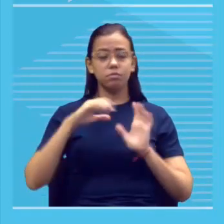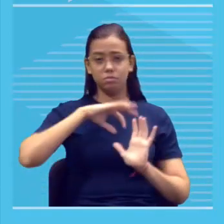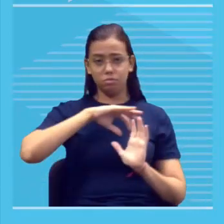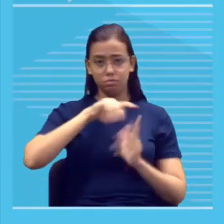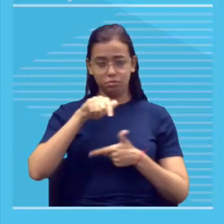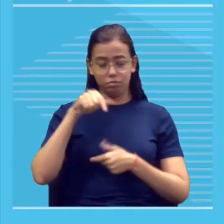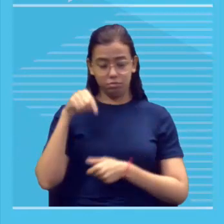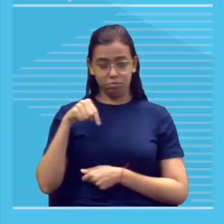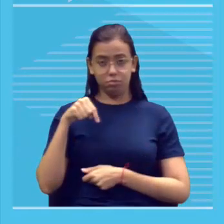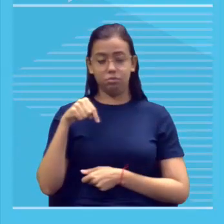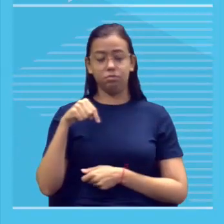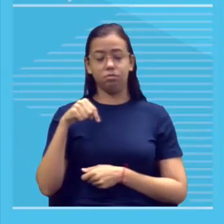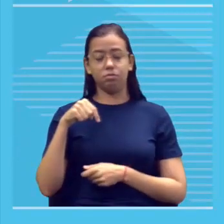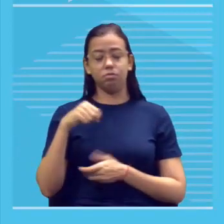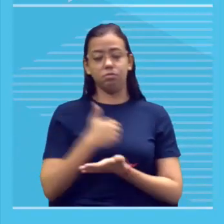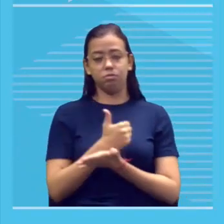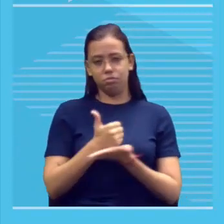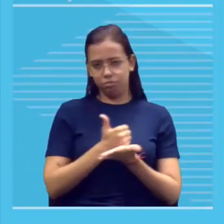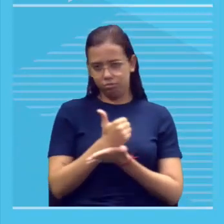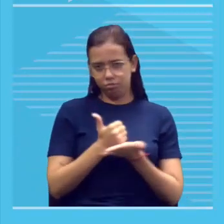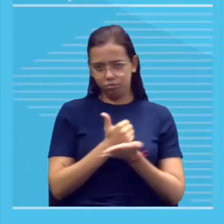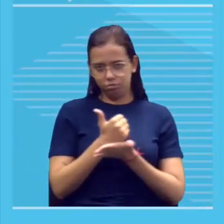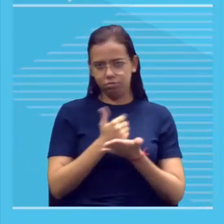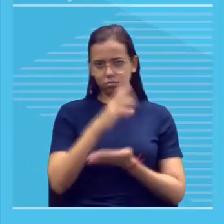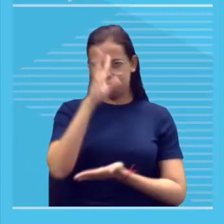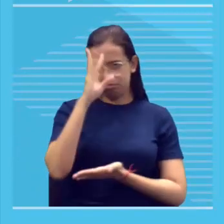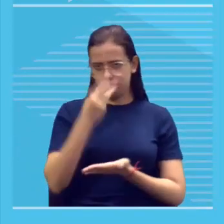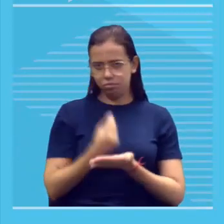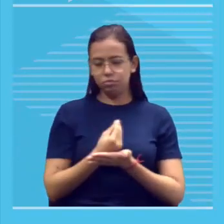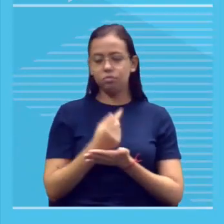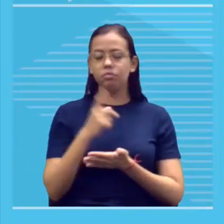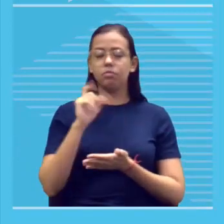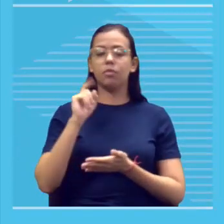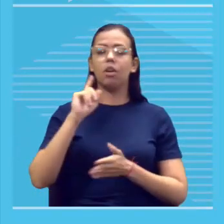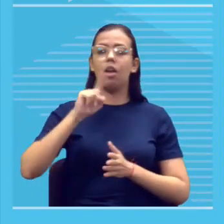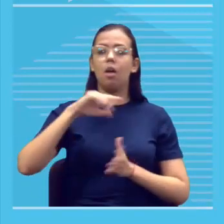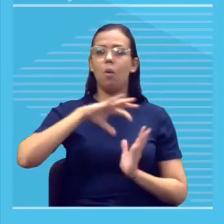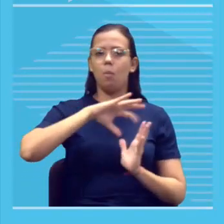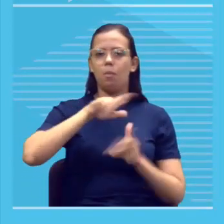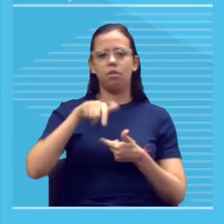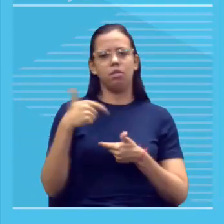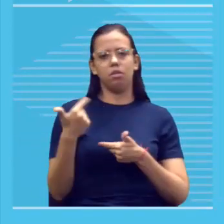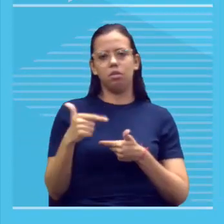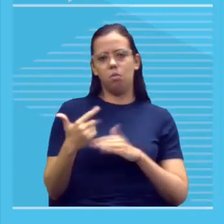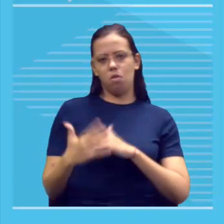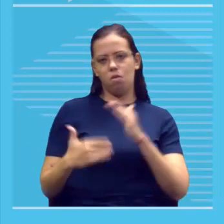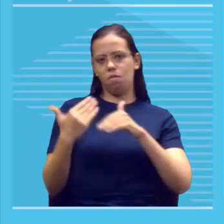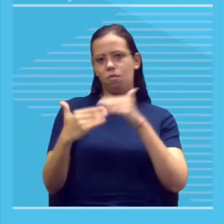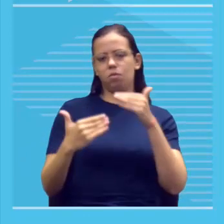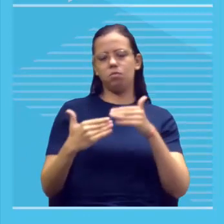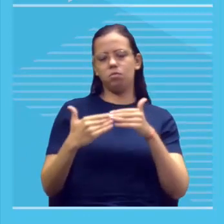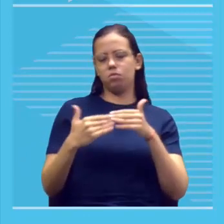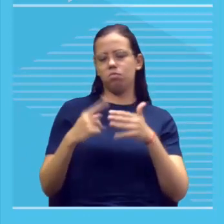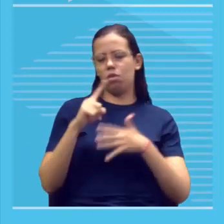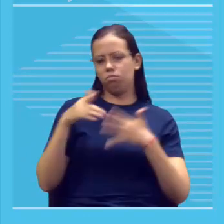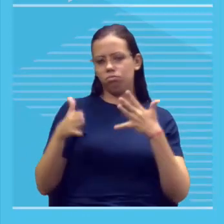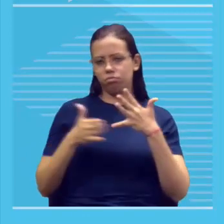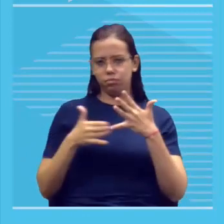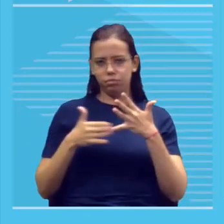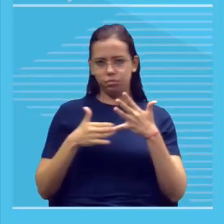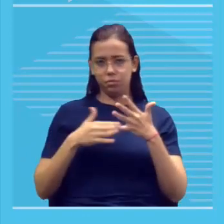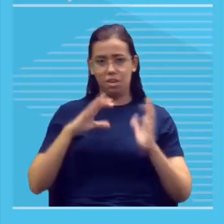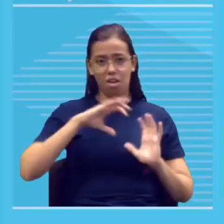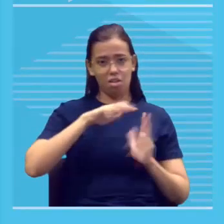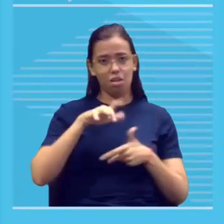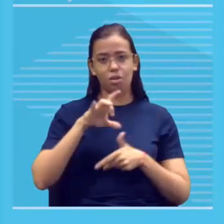terra gente segura o espiritismo é um dos planetas menos evoluídos para terra só vem